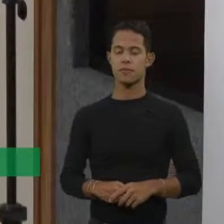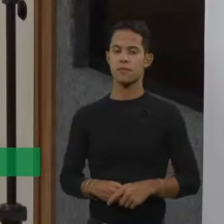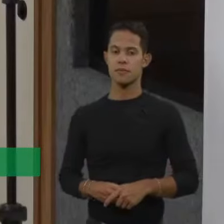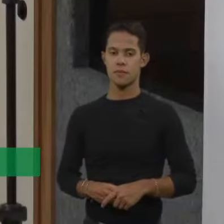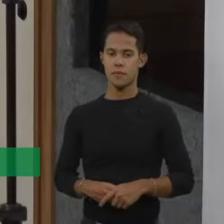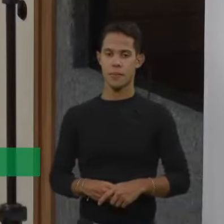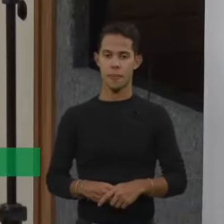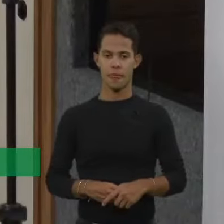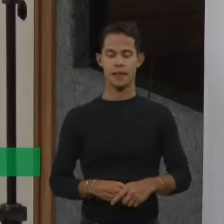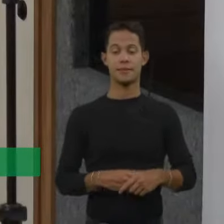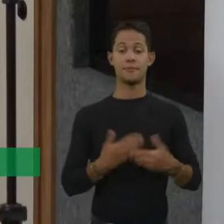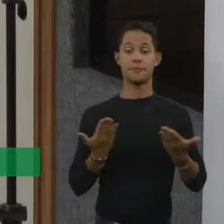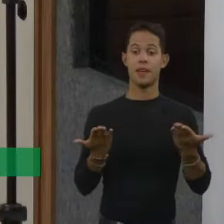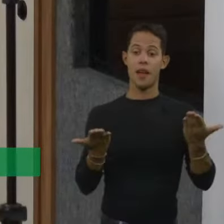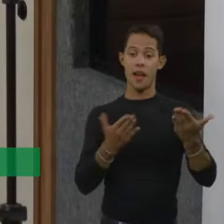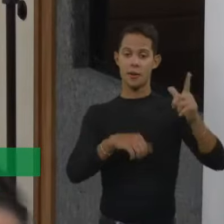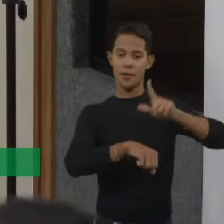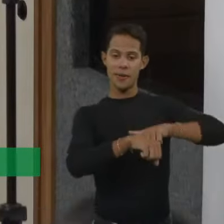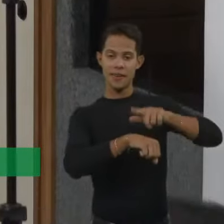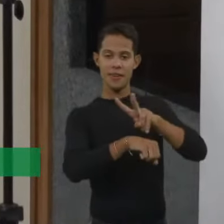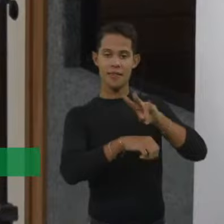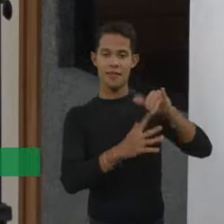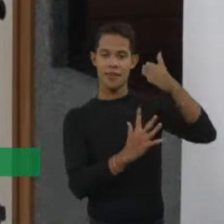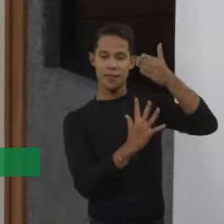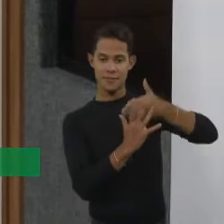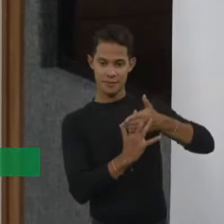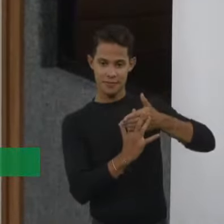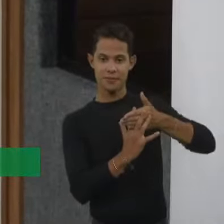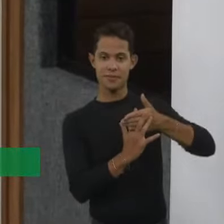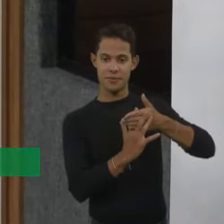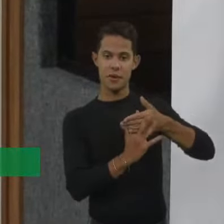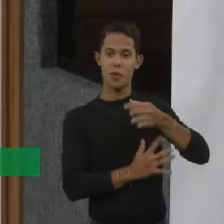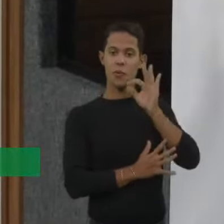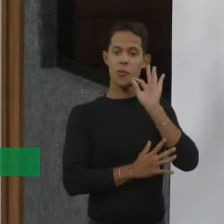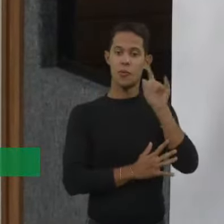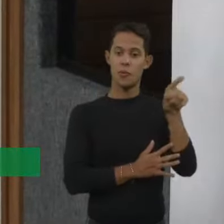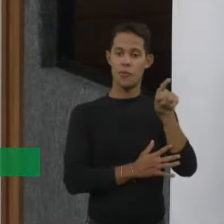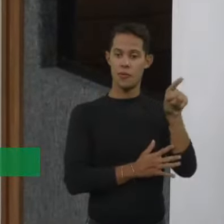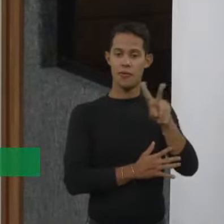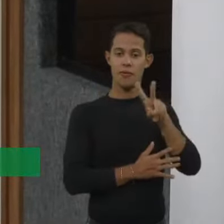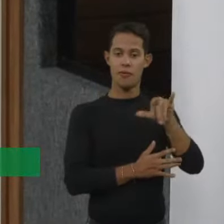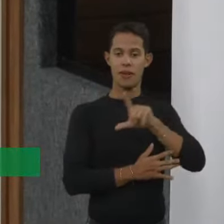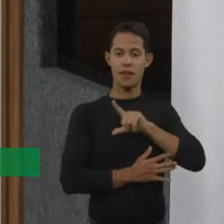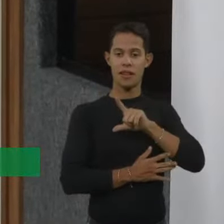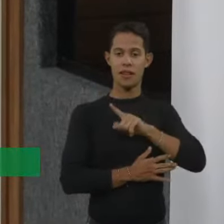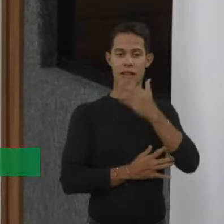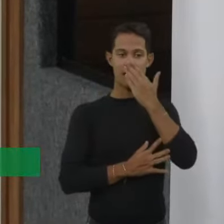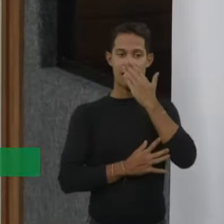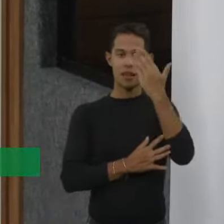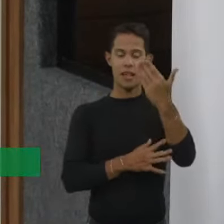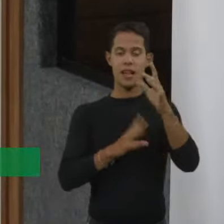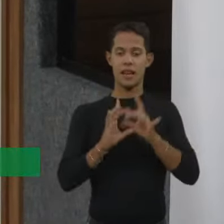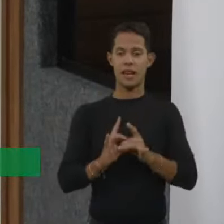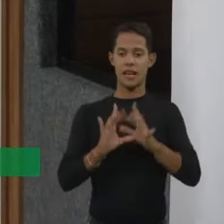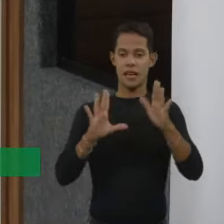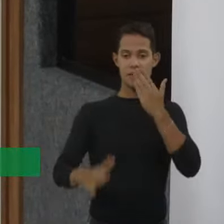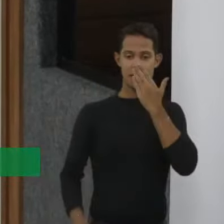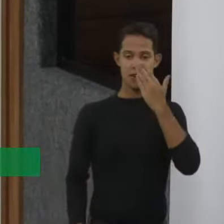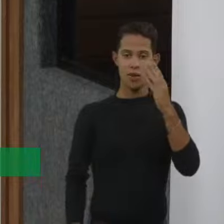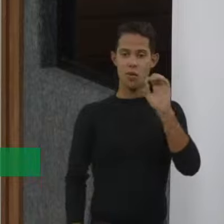Bom, neste momento, nós vamos ter um intervalo breve para um pequeno coffee break. Ele será servido aqui à frente, no mesmo lugar que foi pela...